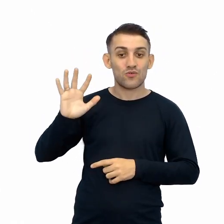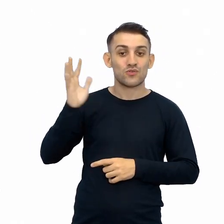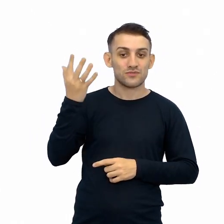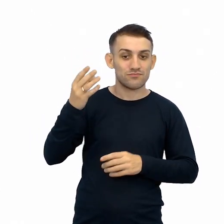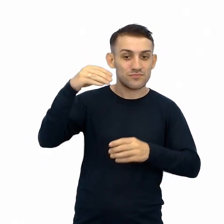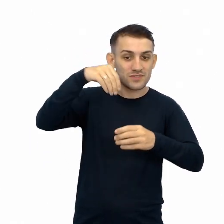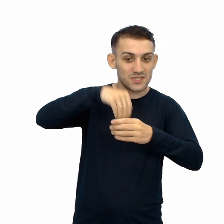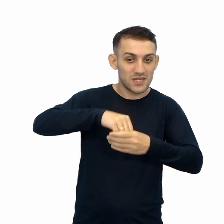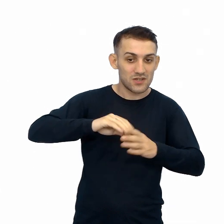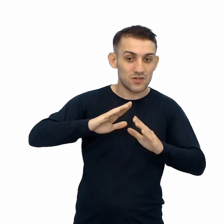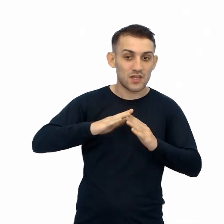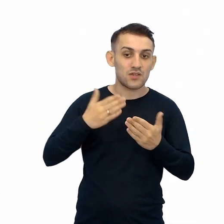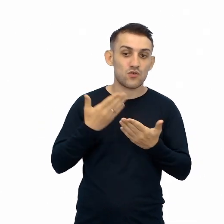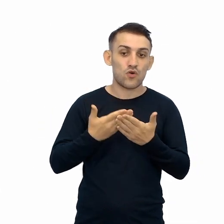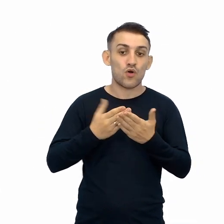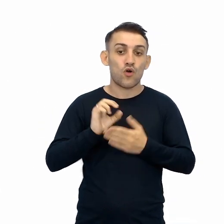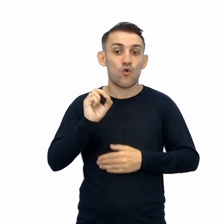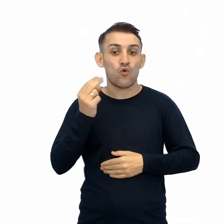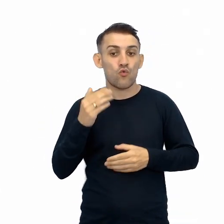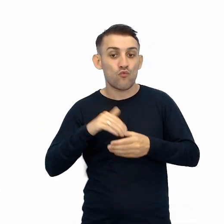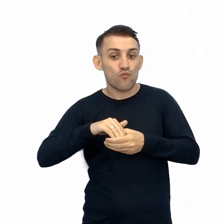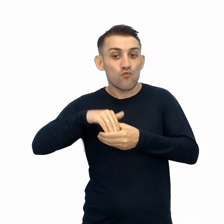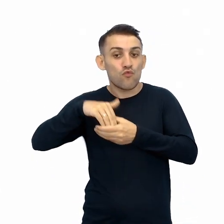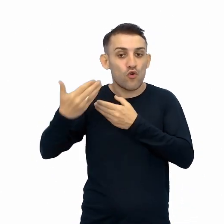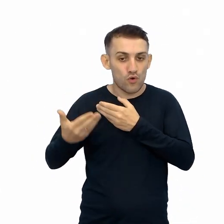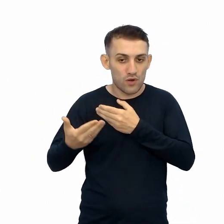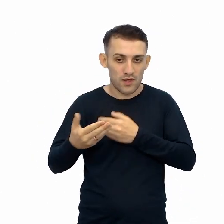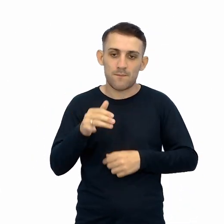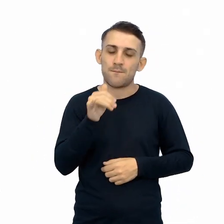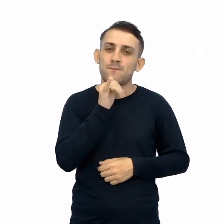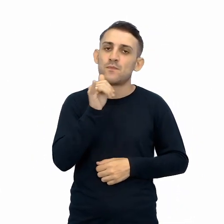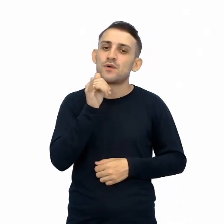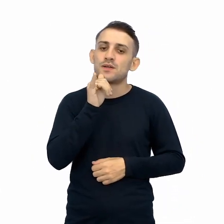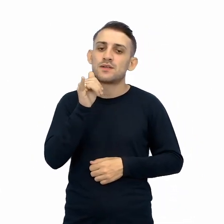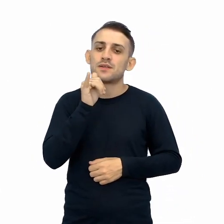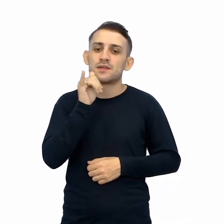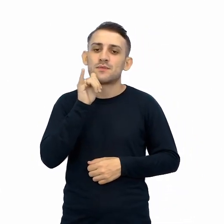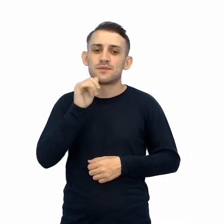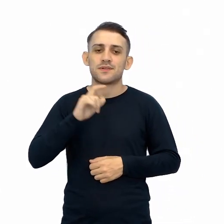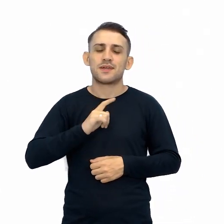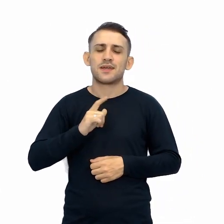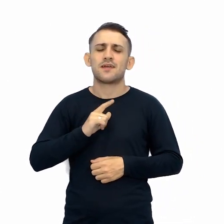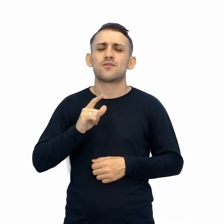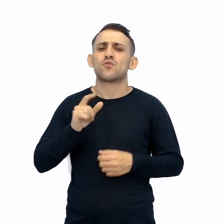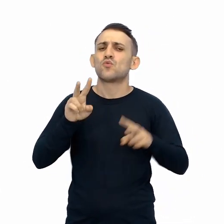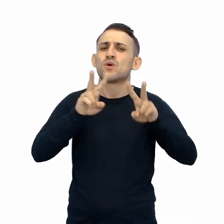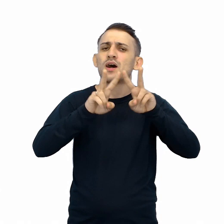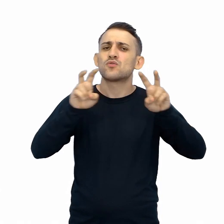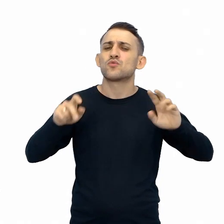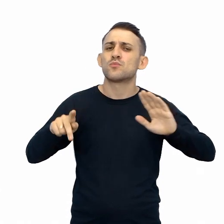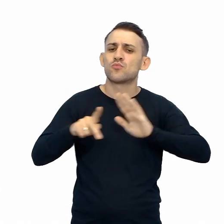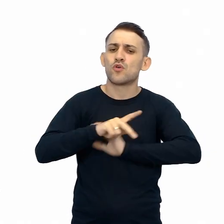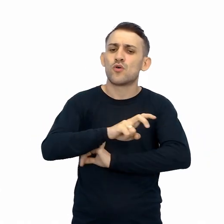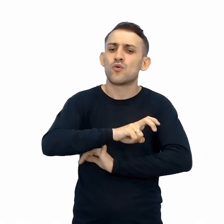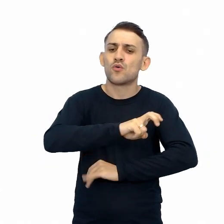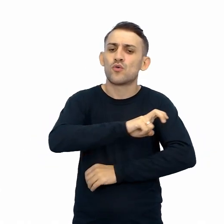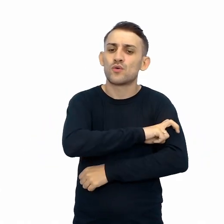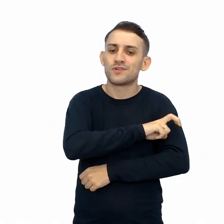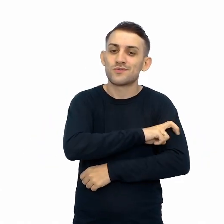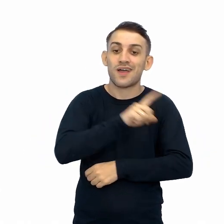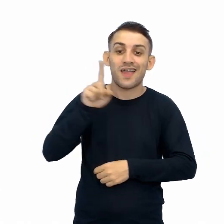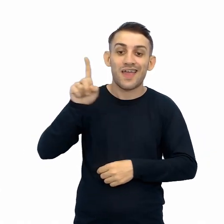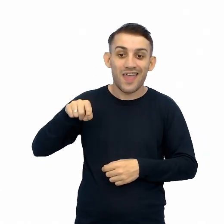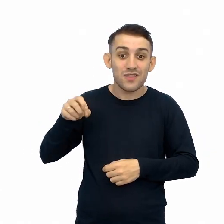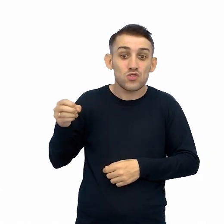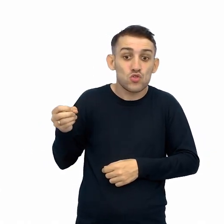escola ou do entorno da escola. No caso do conto que vai ser indicado no quinto ano, é um conto